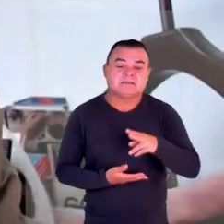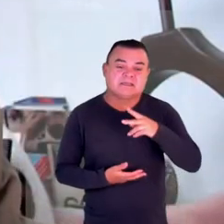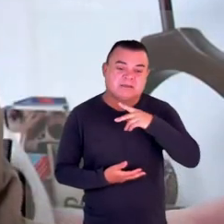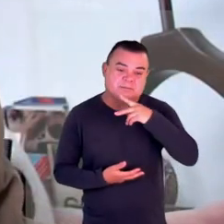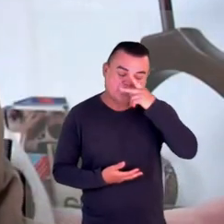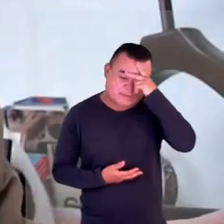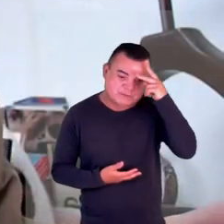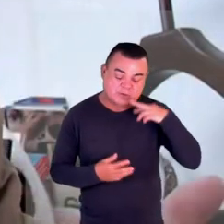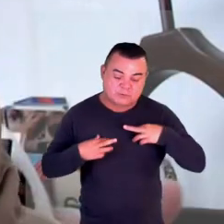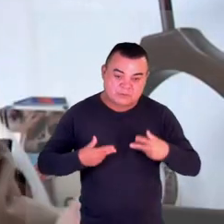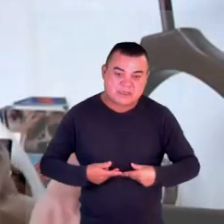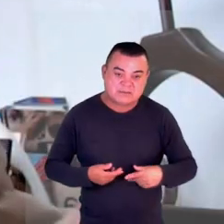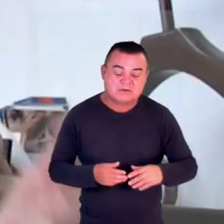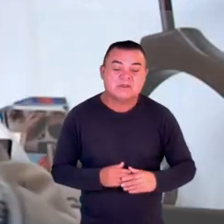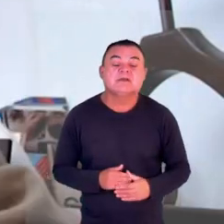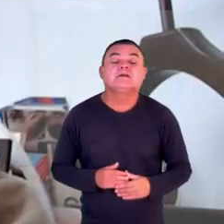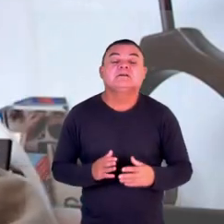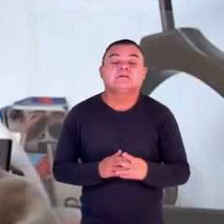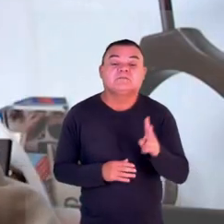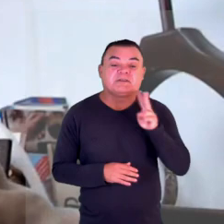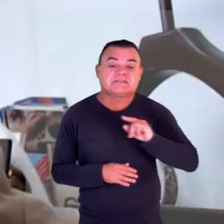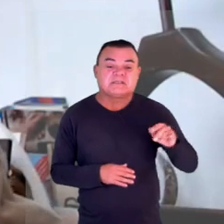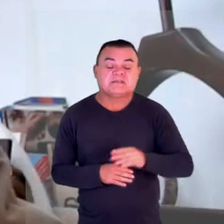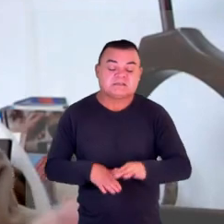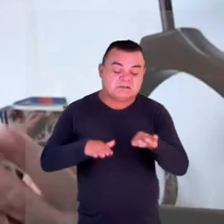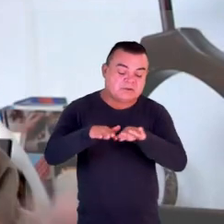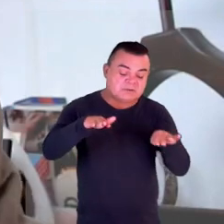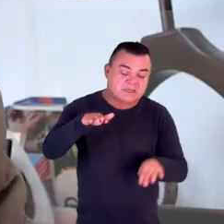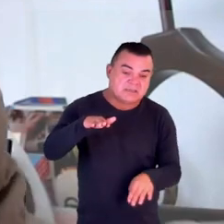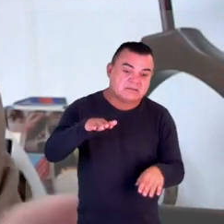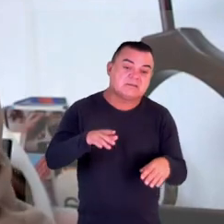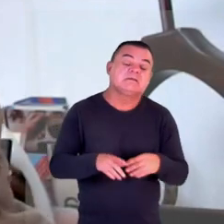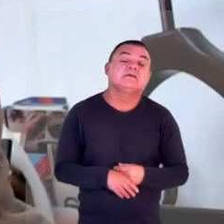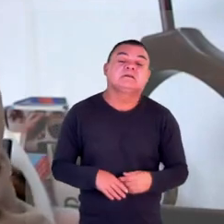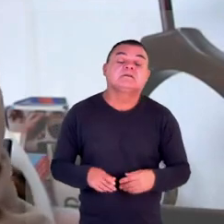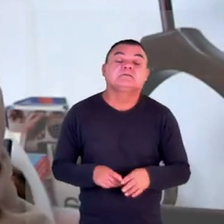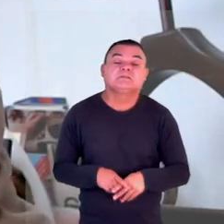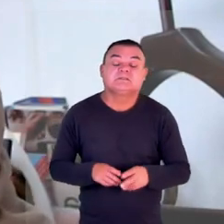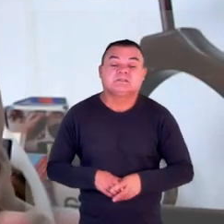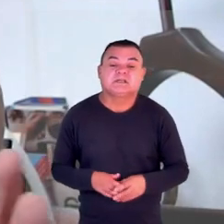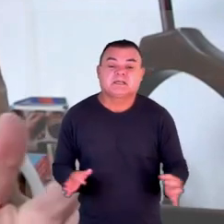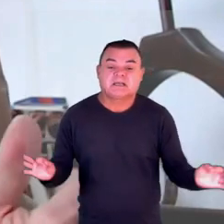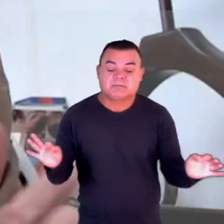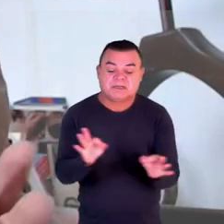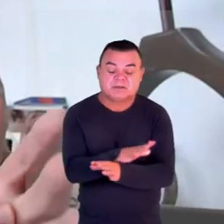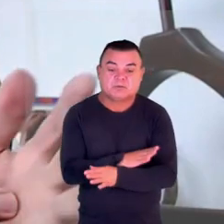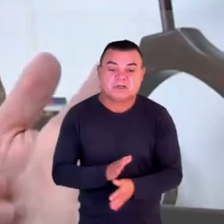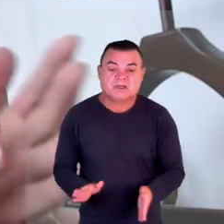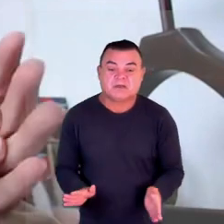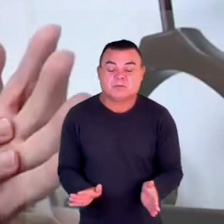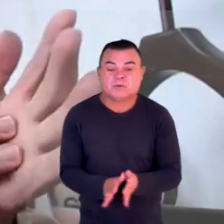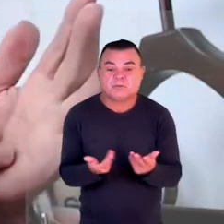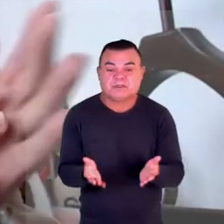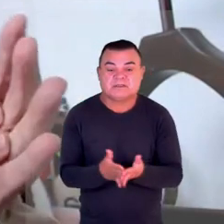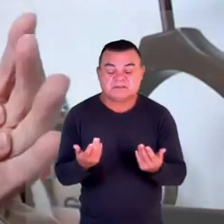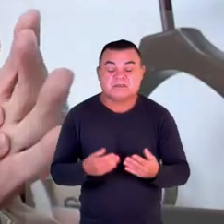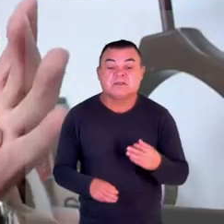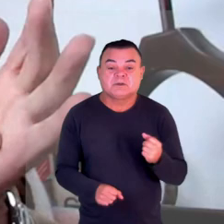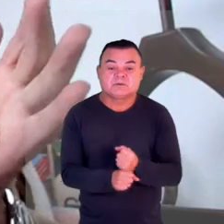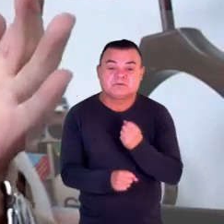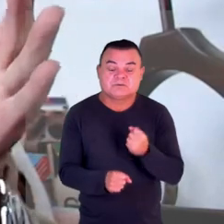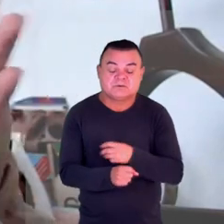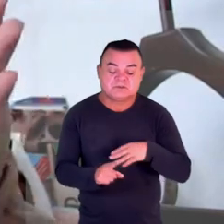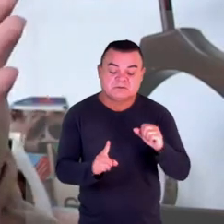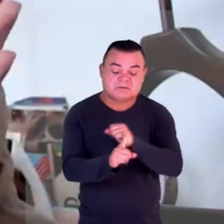desigualdades sociais e radicando-se a pobreza ter construído uma sociedade verdadeiramente livre Justa